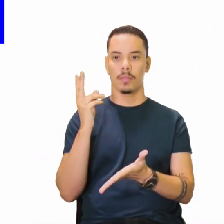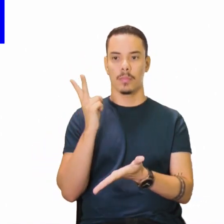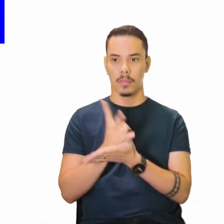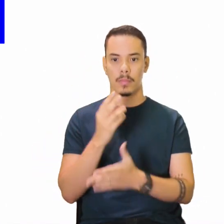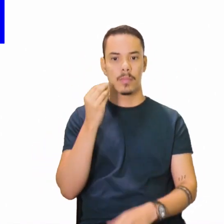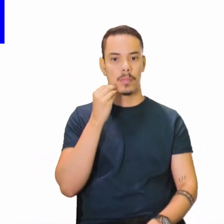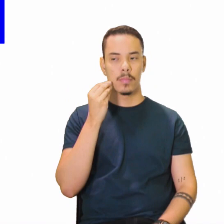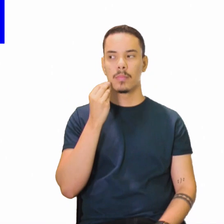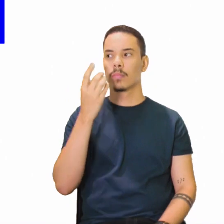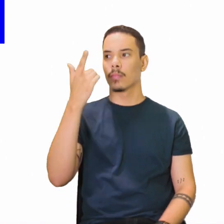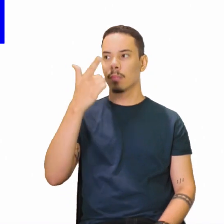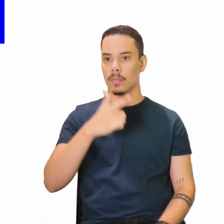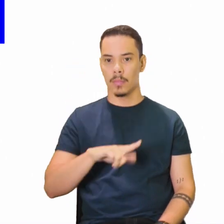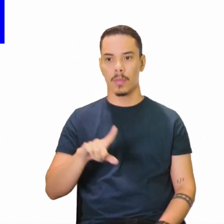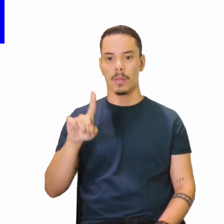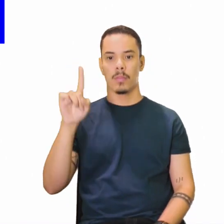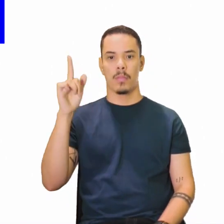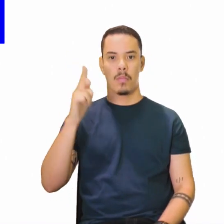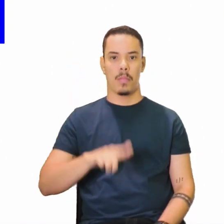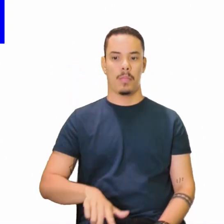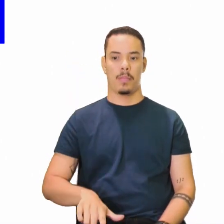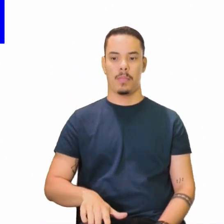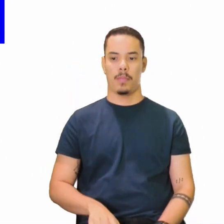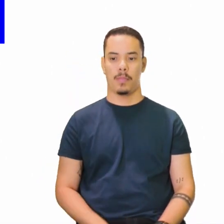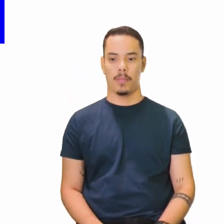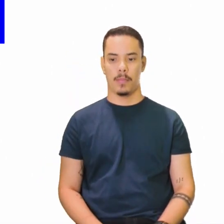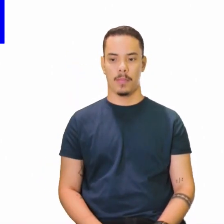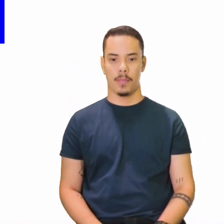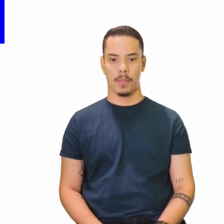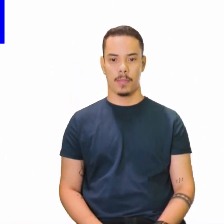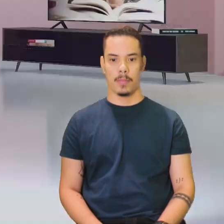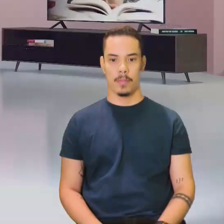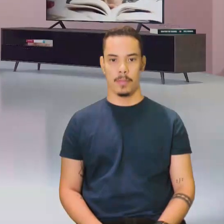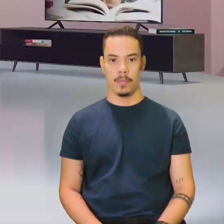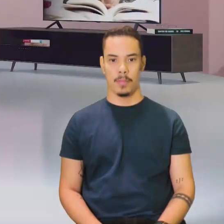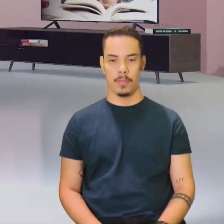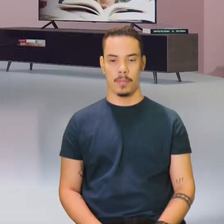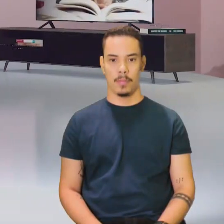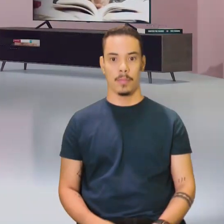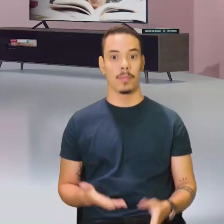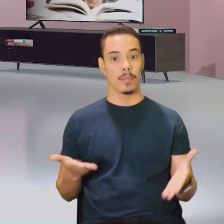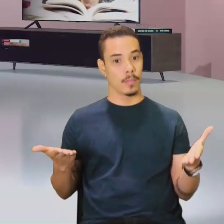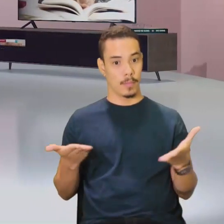tentar apenas uma vez mais. Beleza,